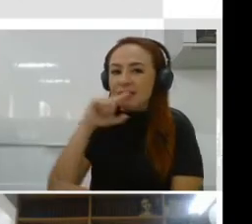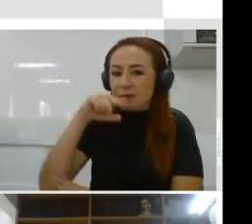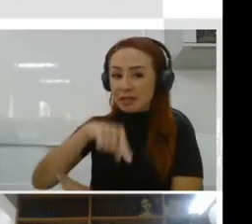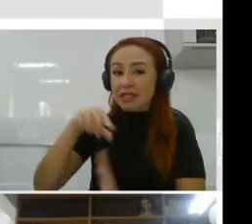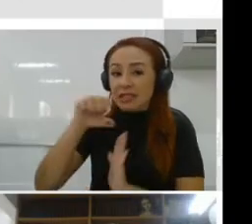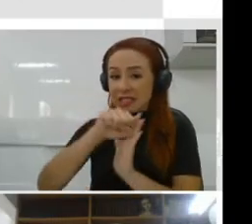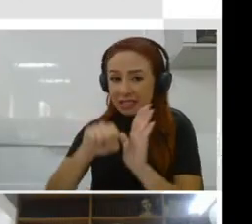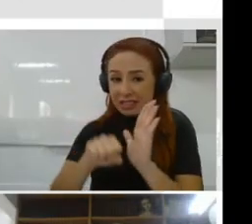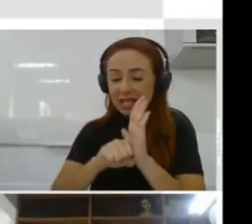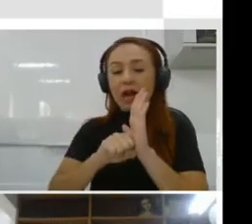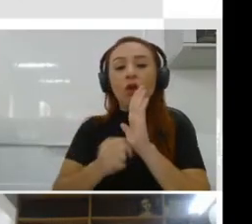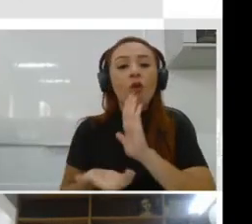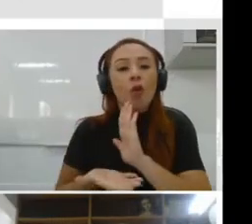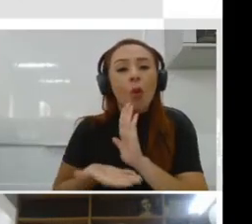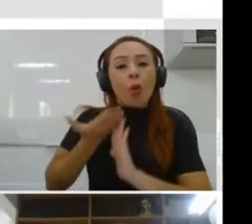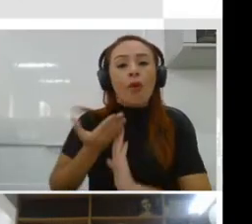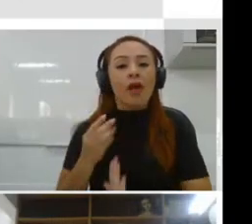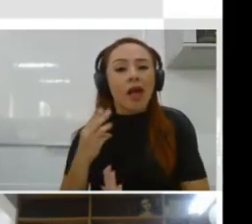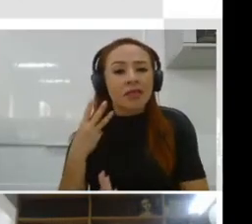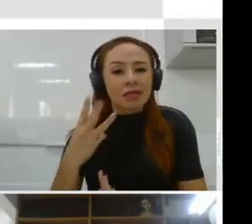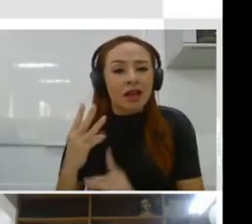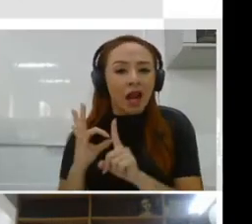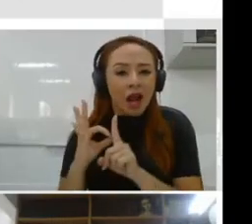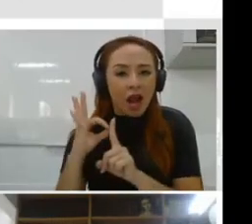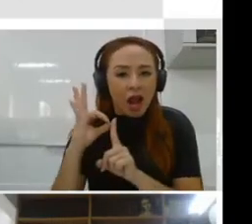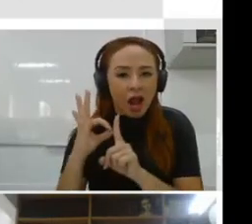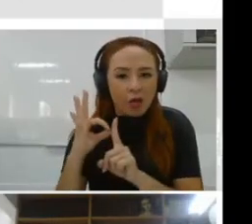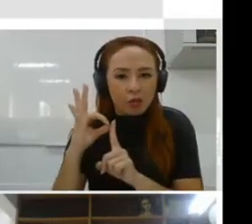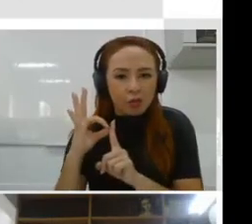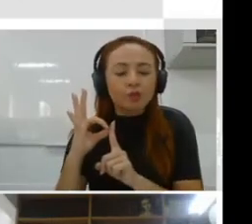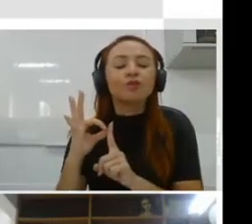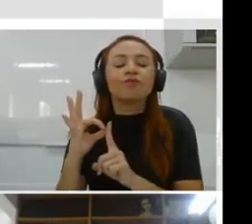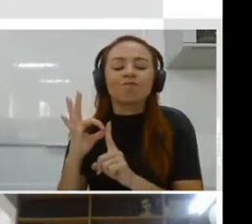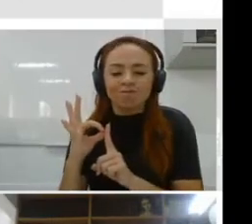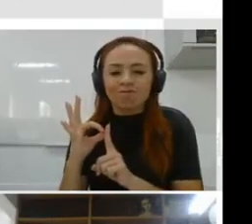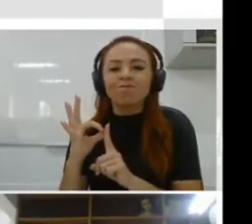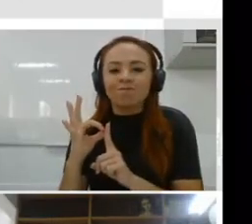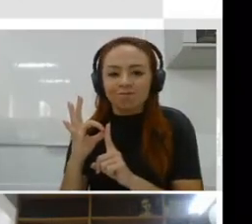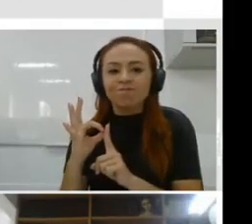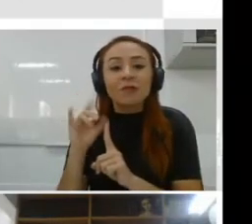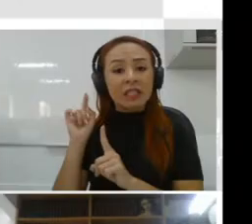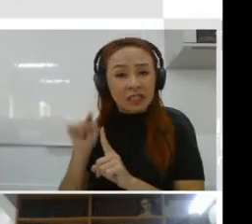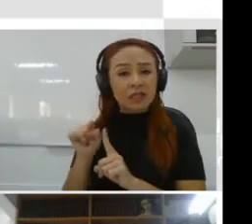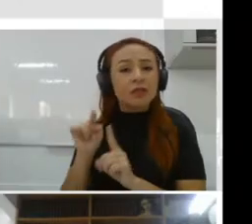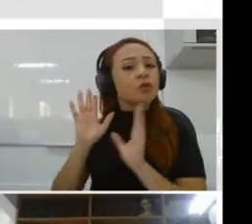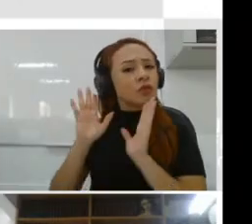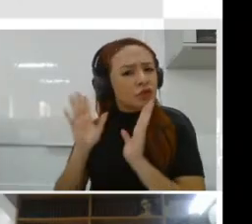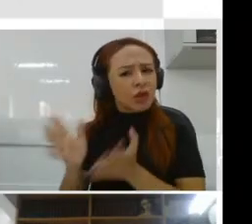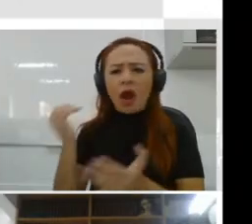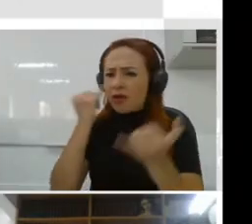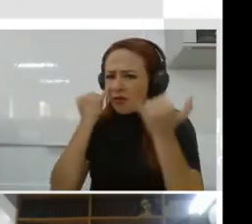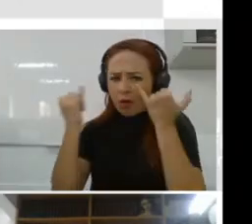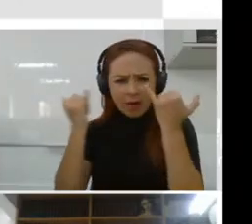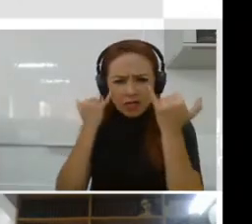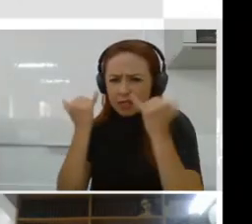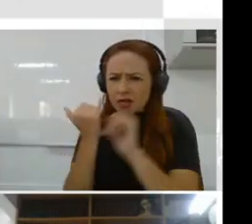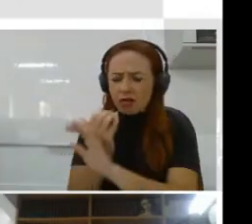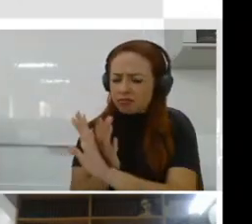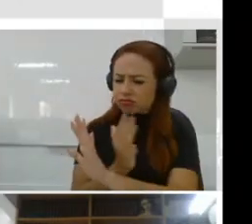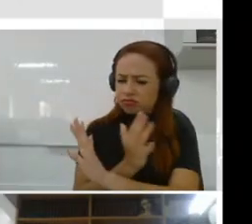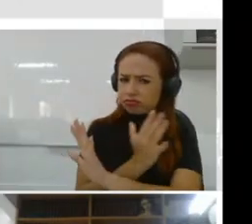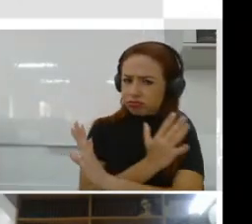mais, né? E isso já era pensado, já era dito, já era projetado desde 2016, né? Isso não é